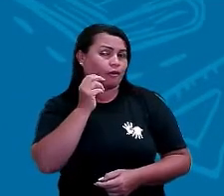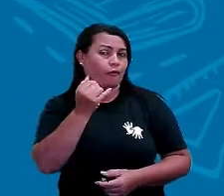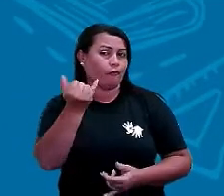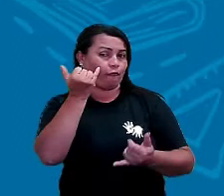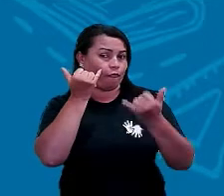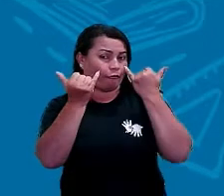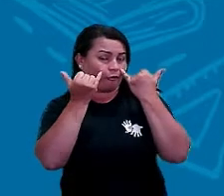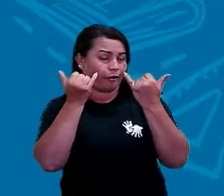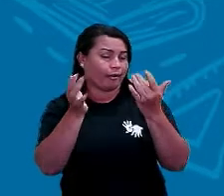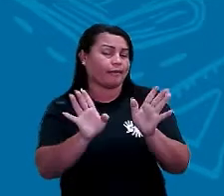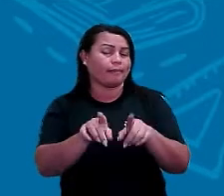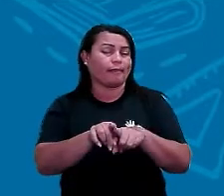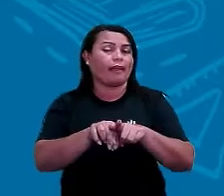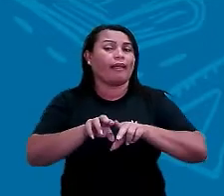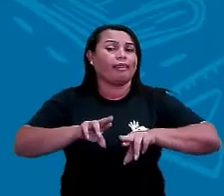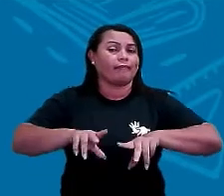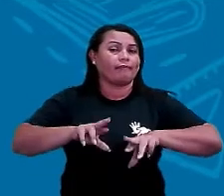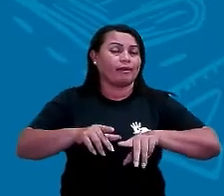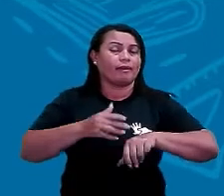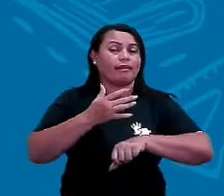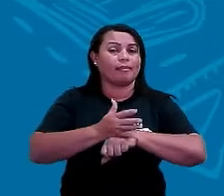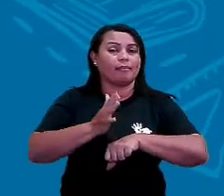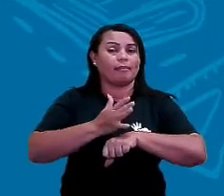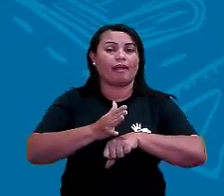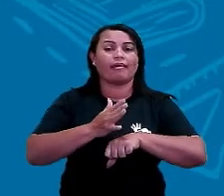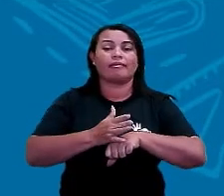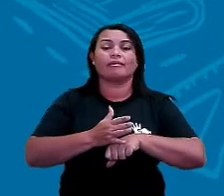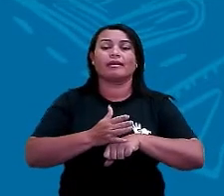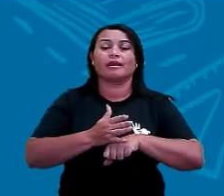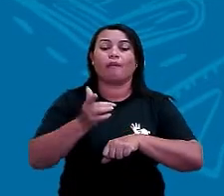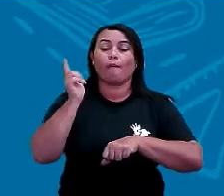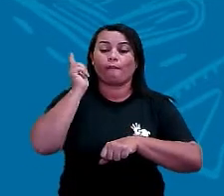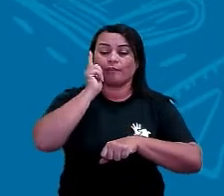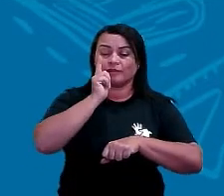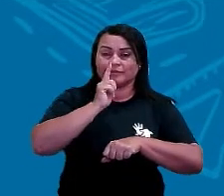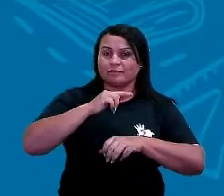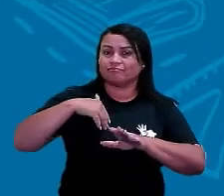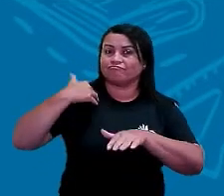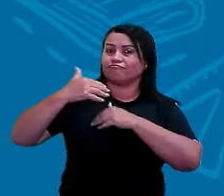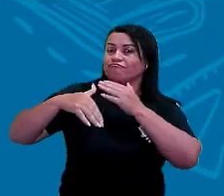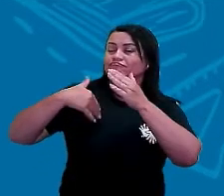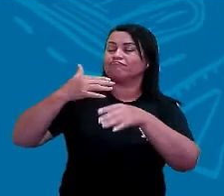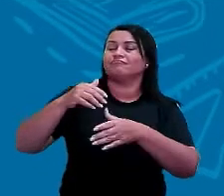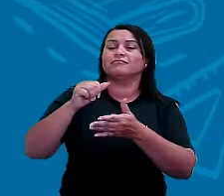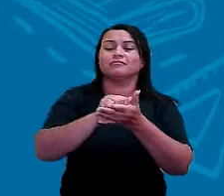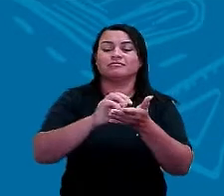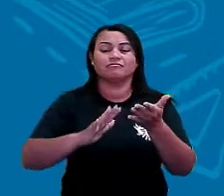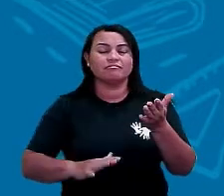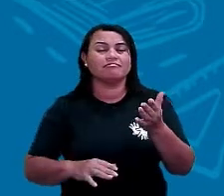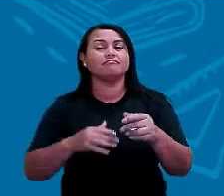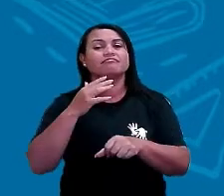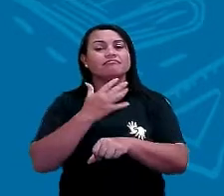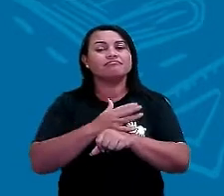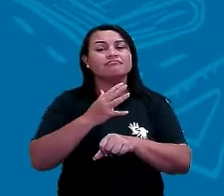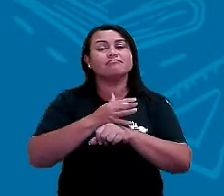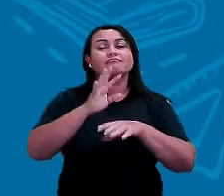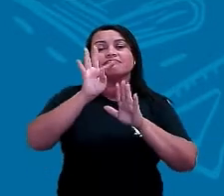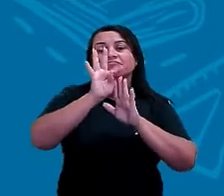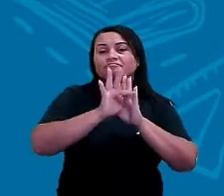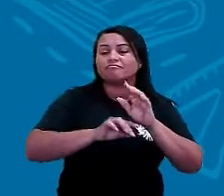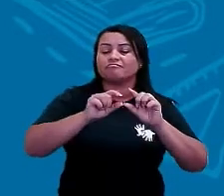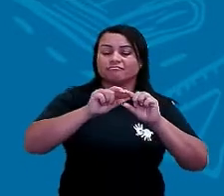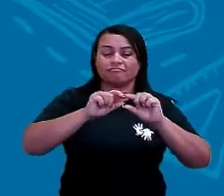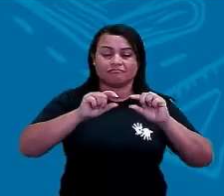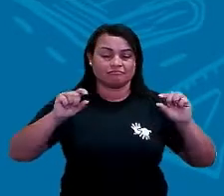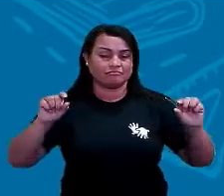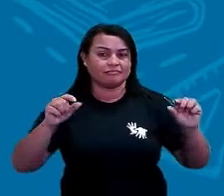de prática, né? A gente se estuda é quando a gente faz prática também, atividades, faz textos, frases. Então aqui